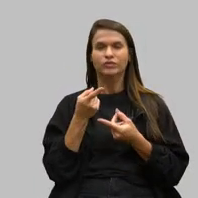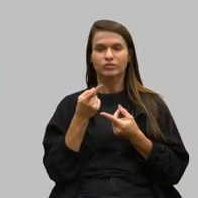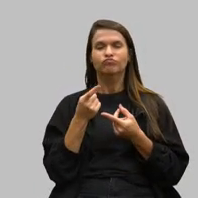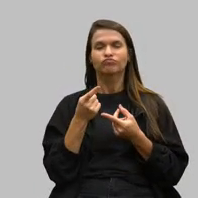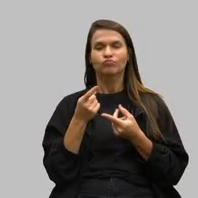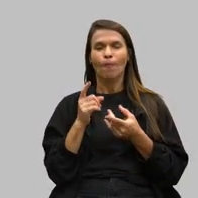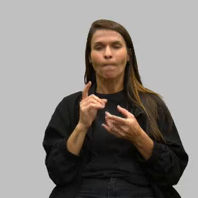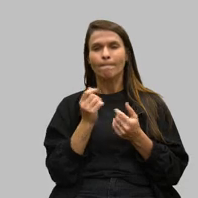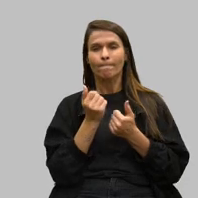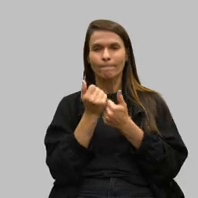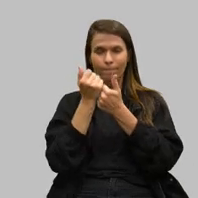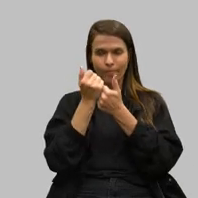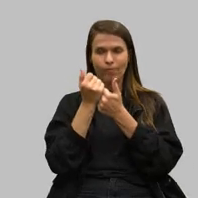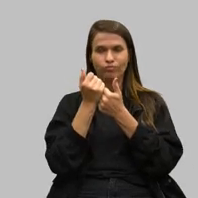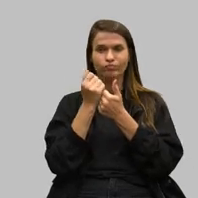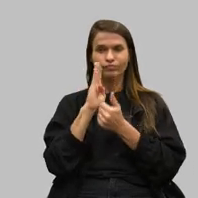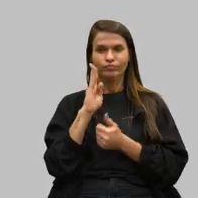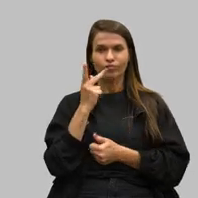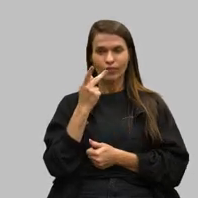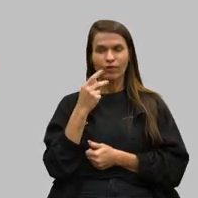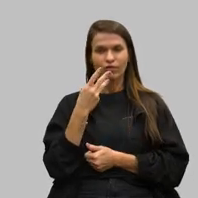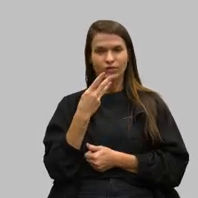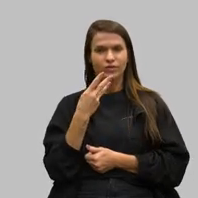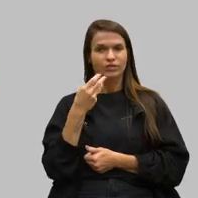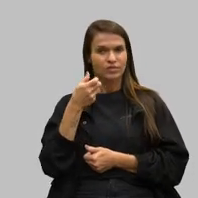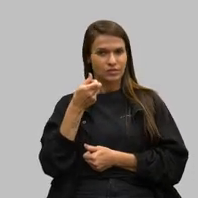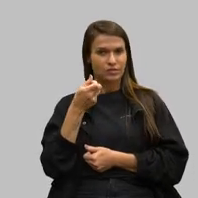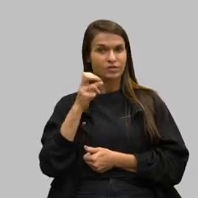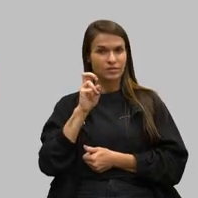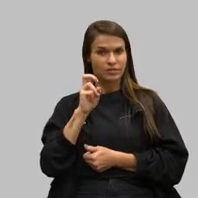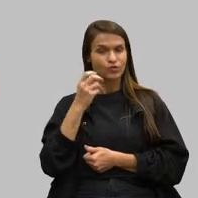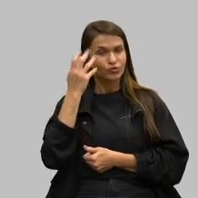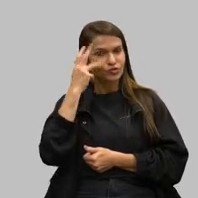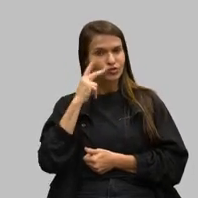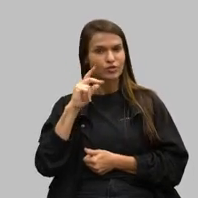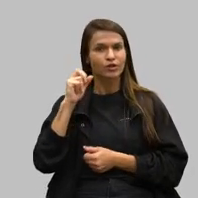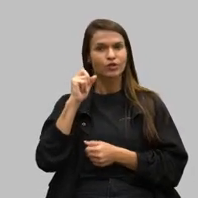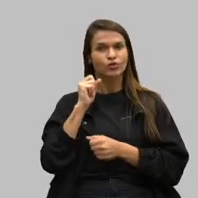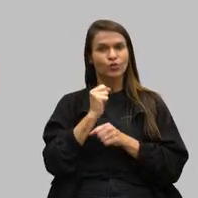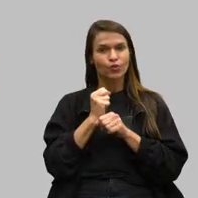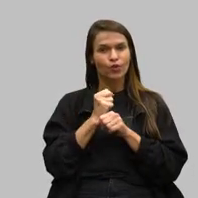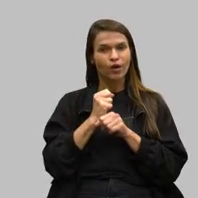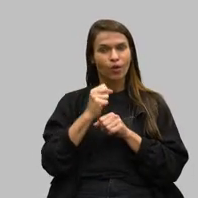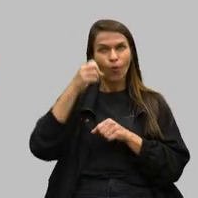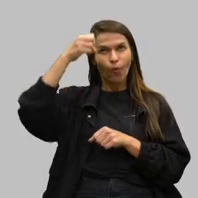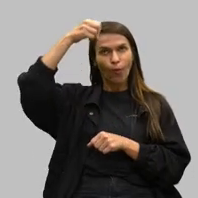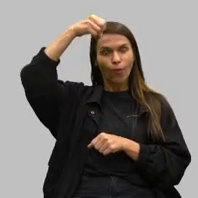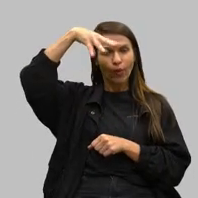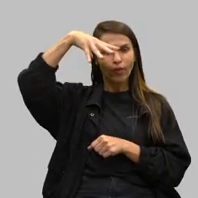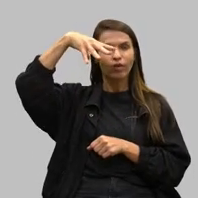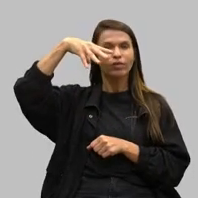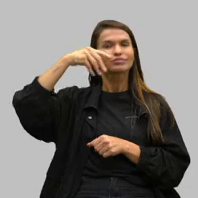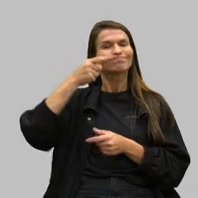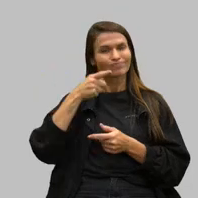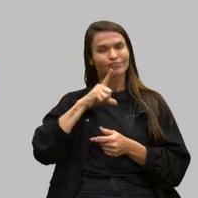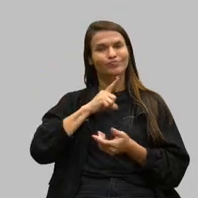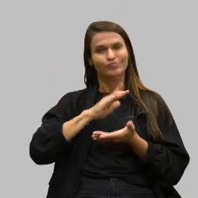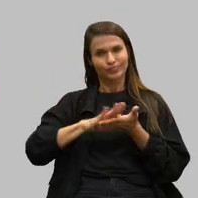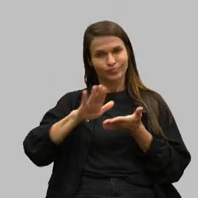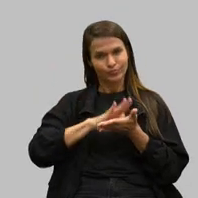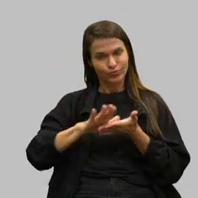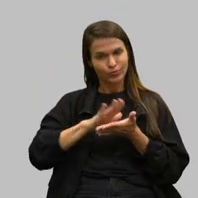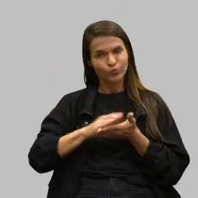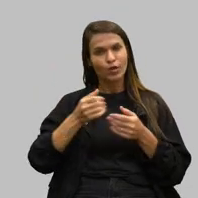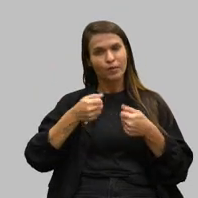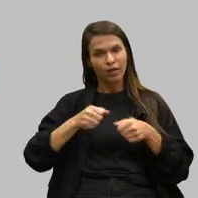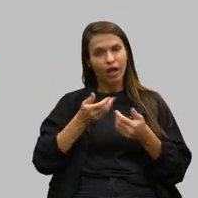os hospitais ficam 365 dias do ano com a luz acesa. Isso aí gerando despesa, precisando de